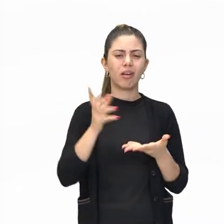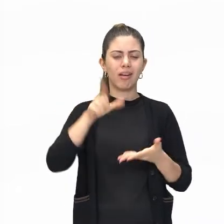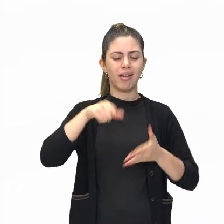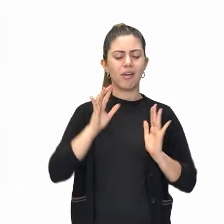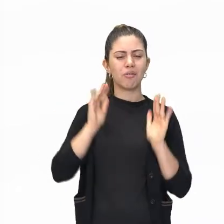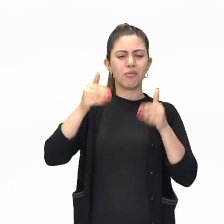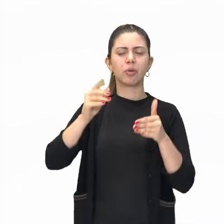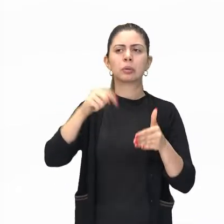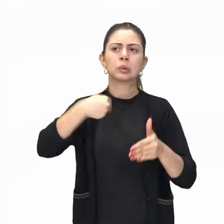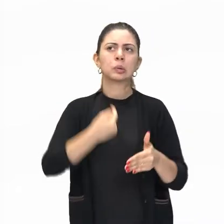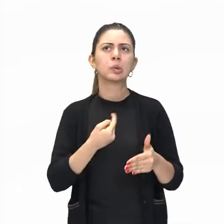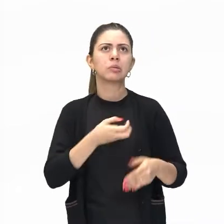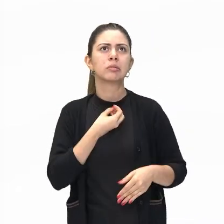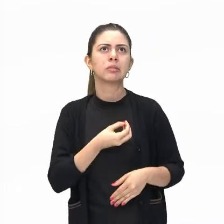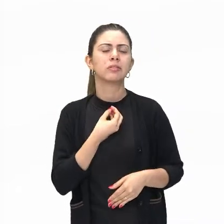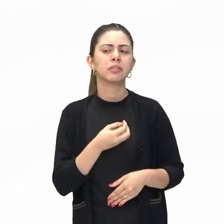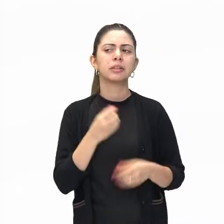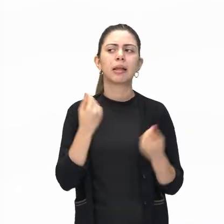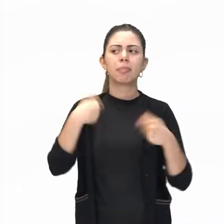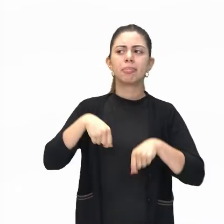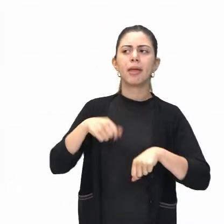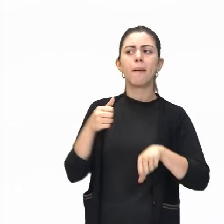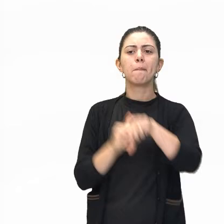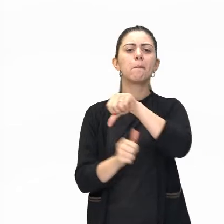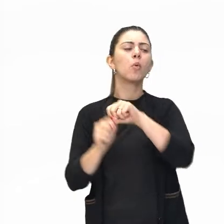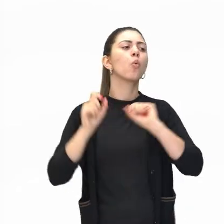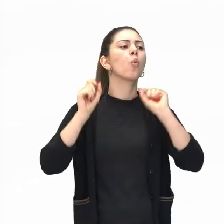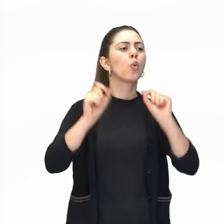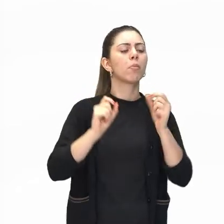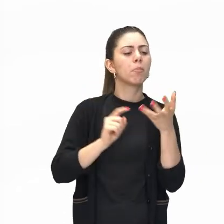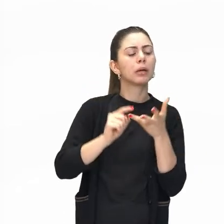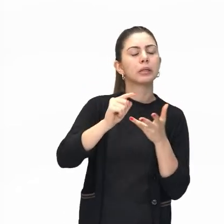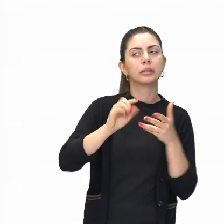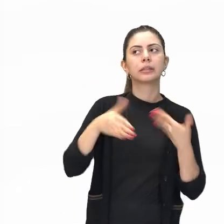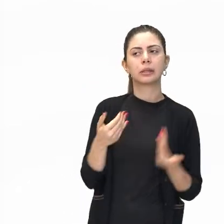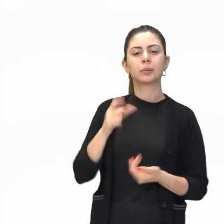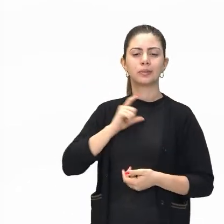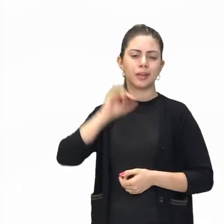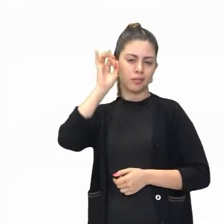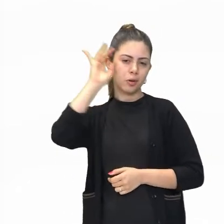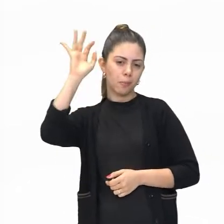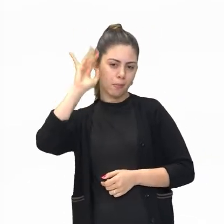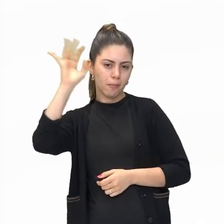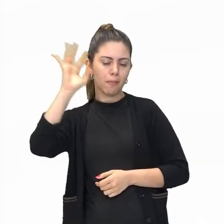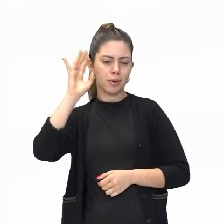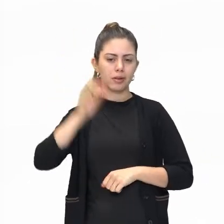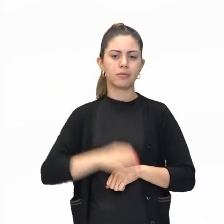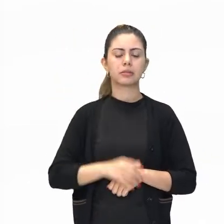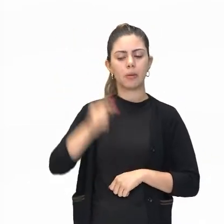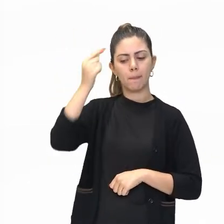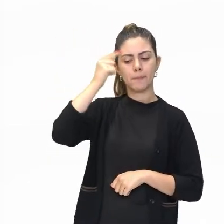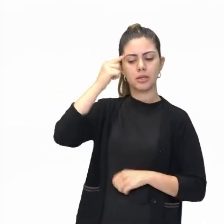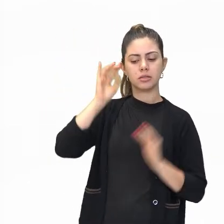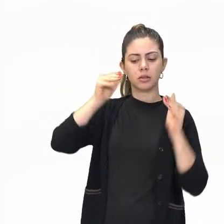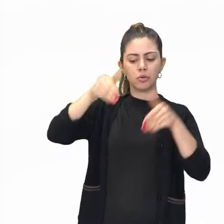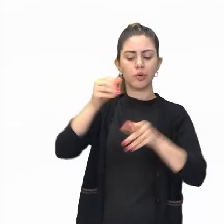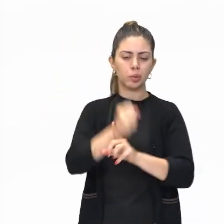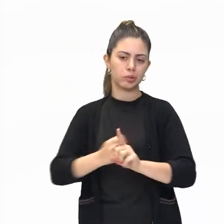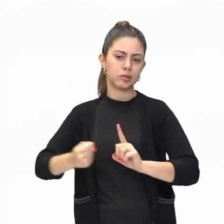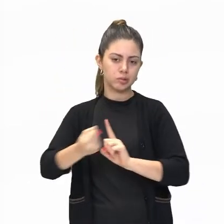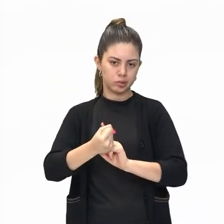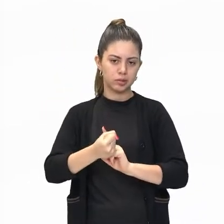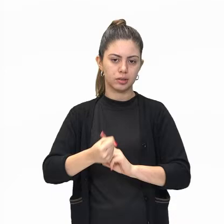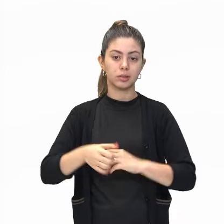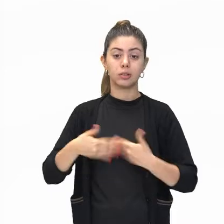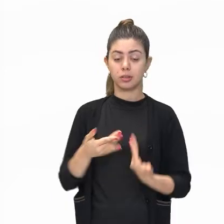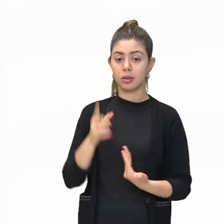está fazendo? O que a gente pode mudar? Então, veja que é uma reflexão como um todo, pensando na sociedade, né? Veja